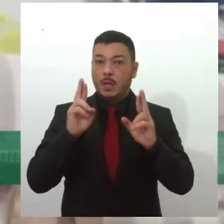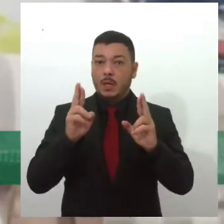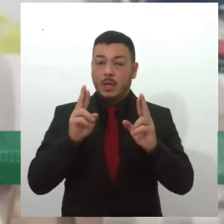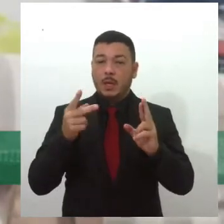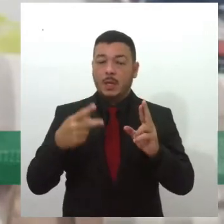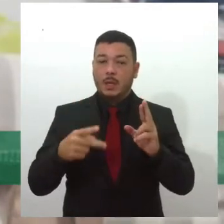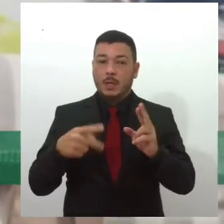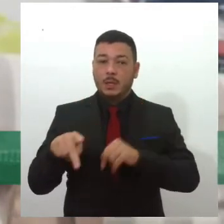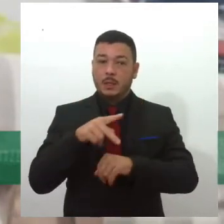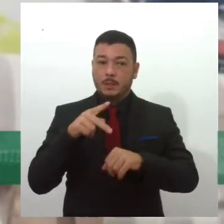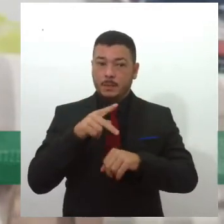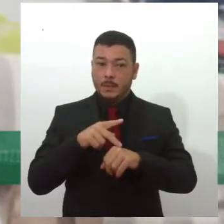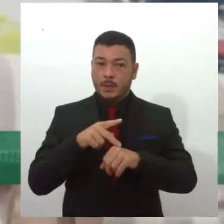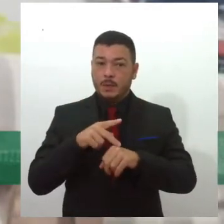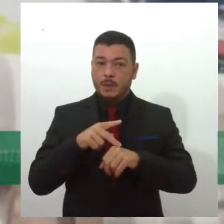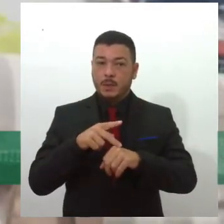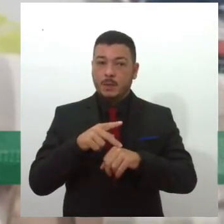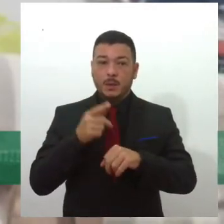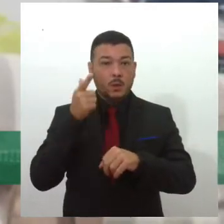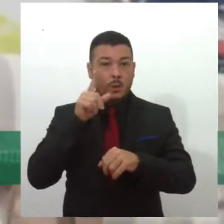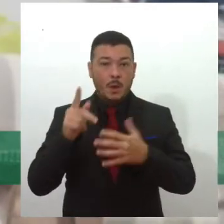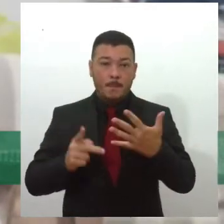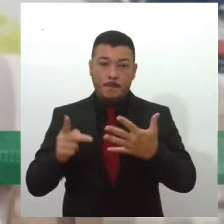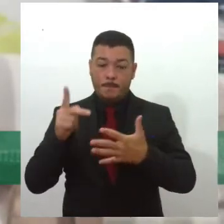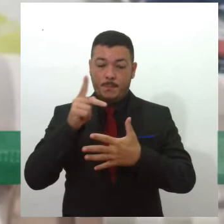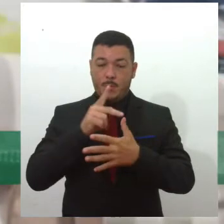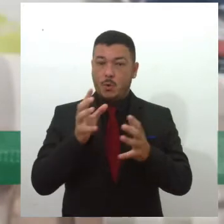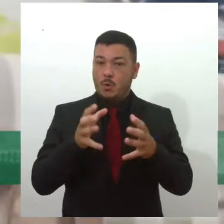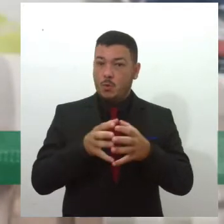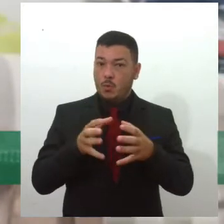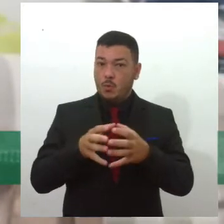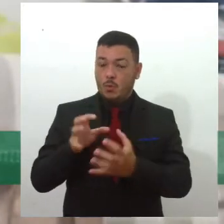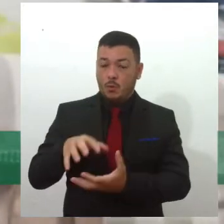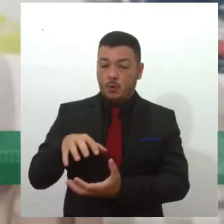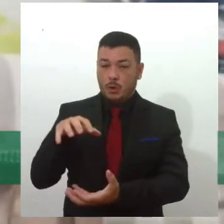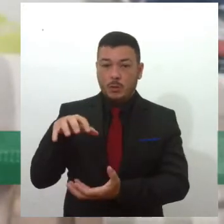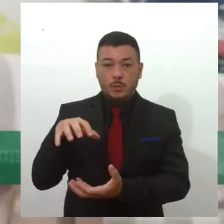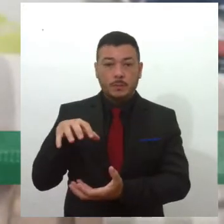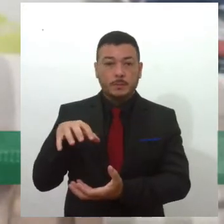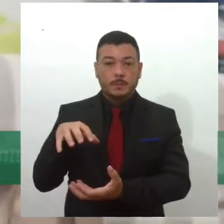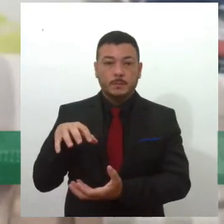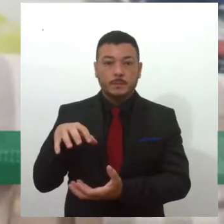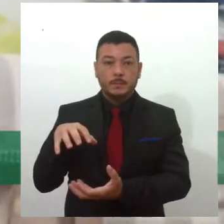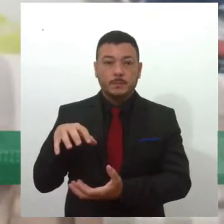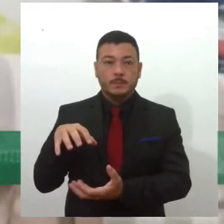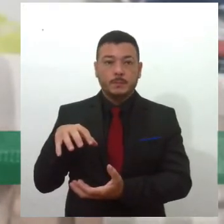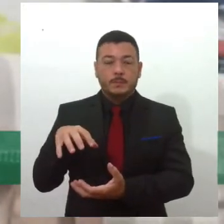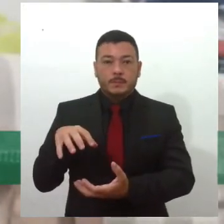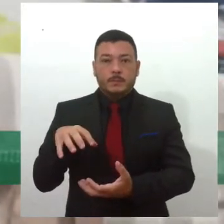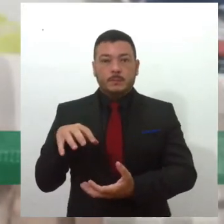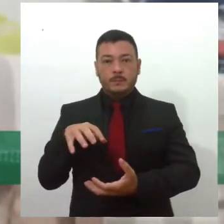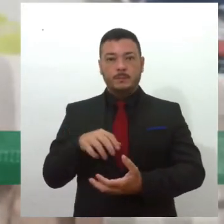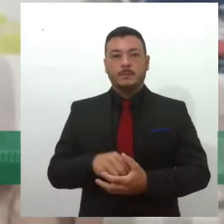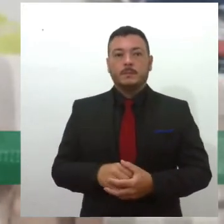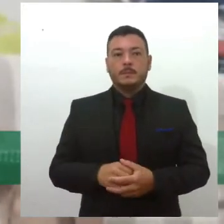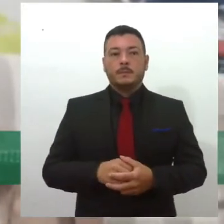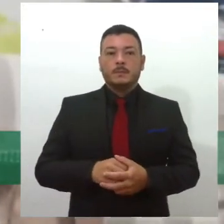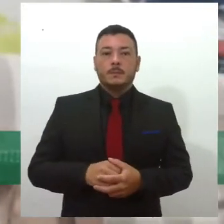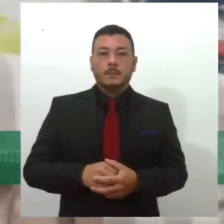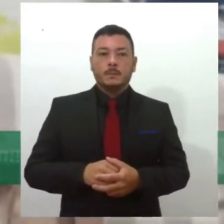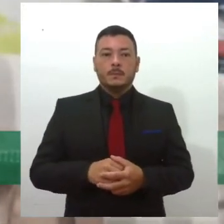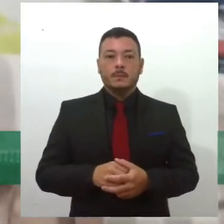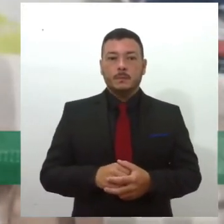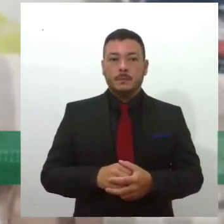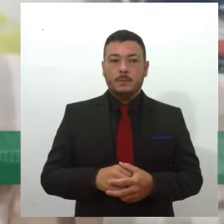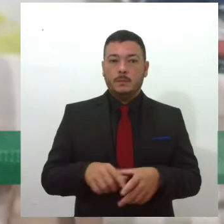país, que ocorreu prioritariamente no grupo de idosos, por isso que a hospitalização desse grupo reduziu. Vacina